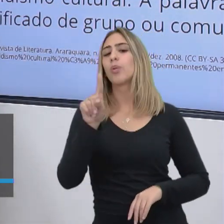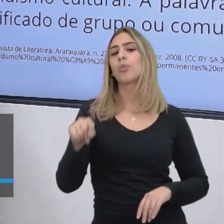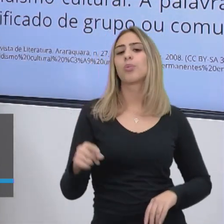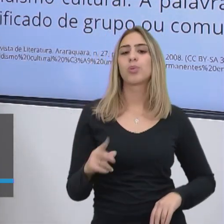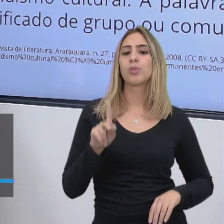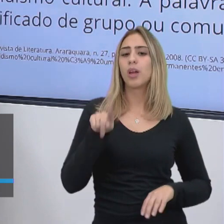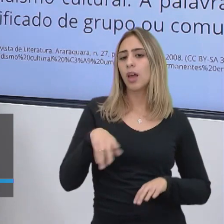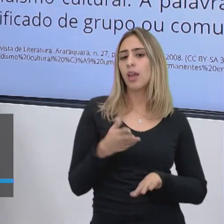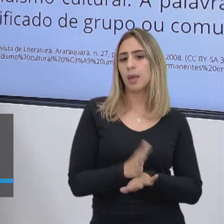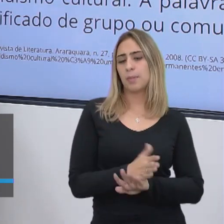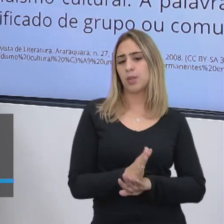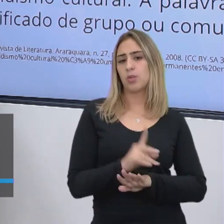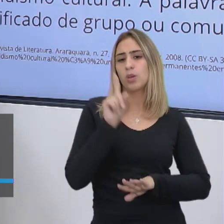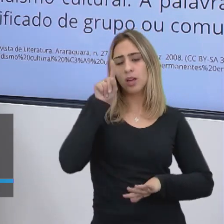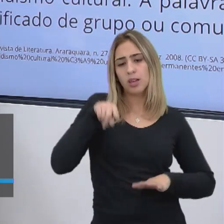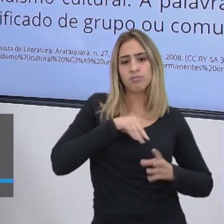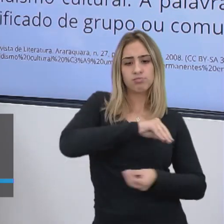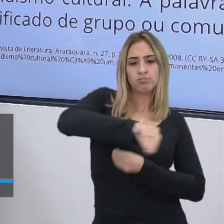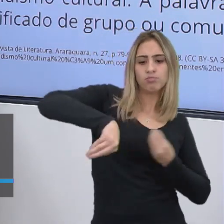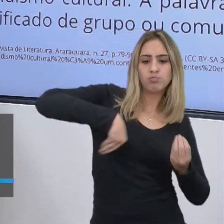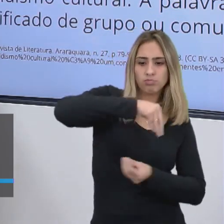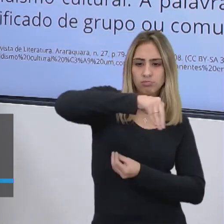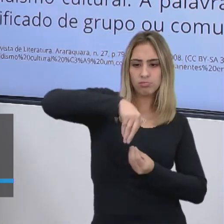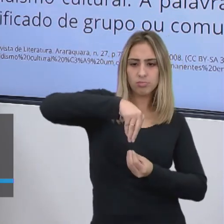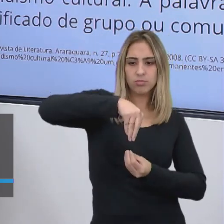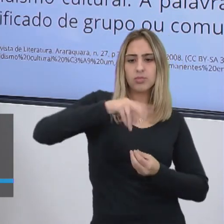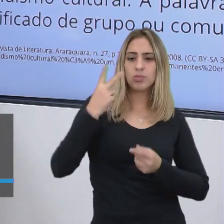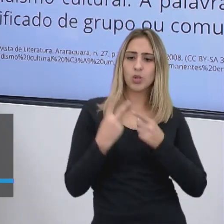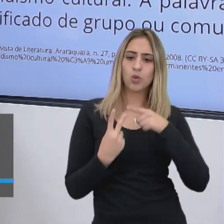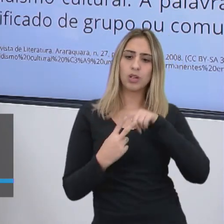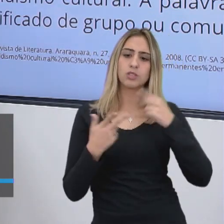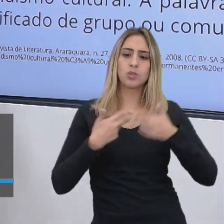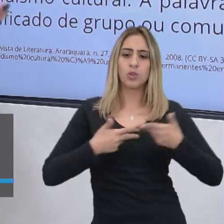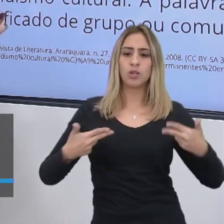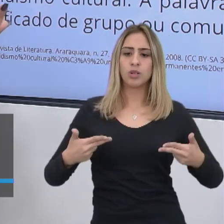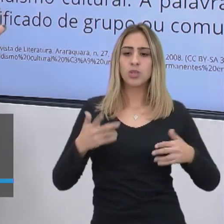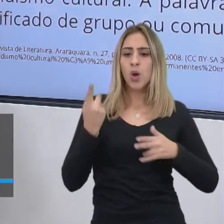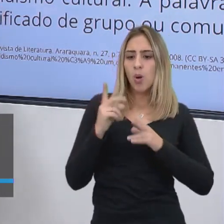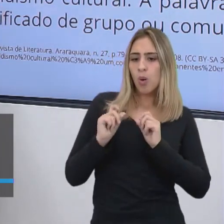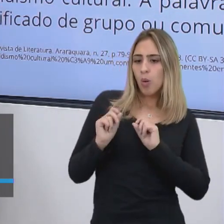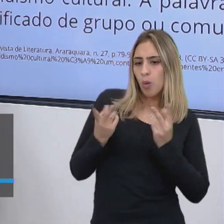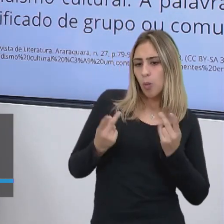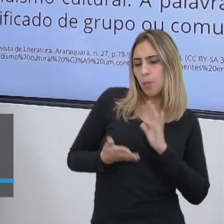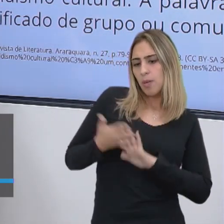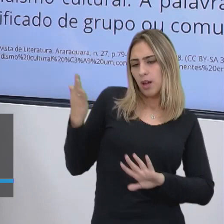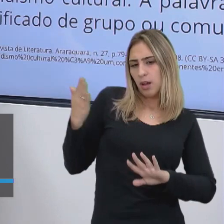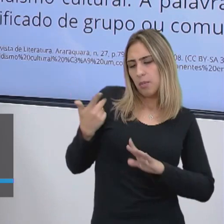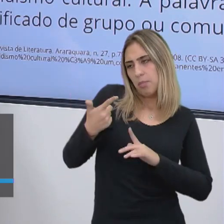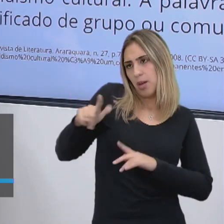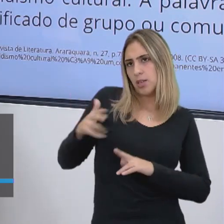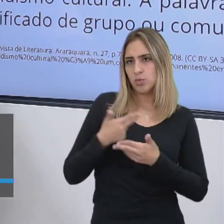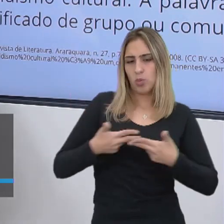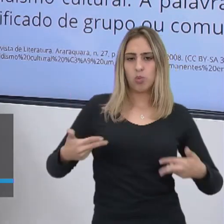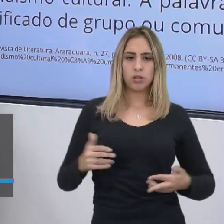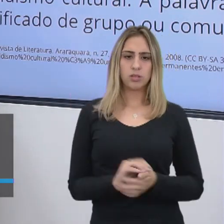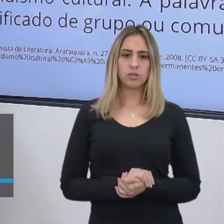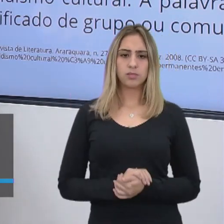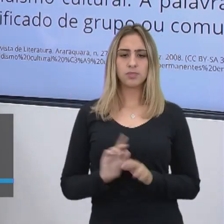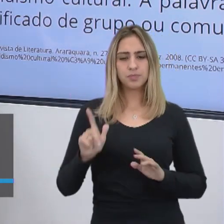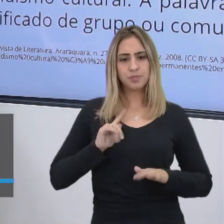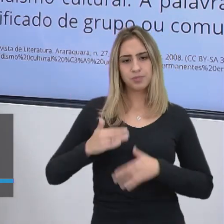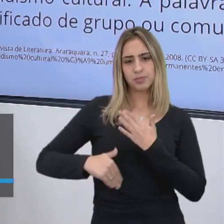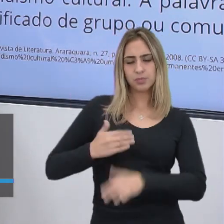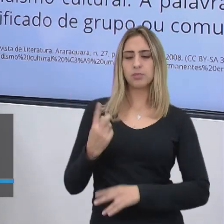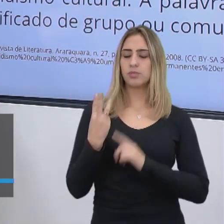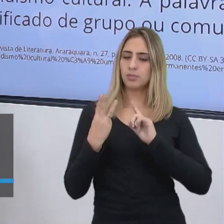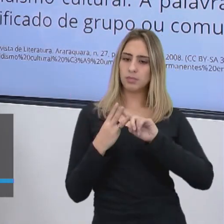Um híbrido. É essa mescla de duas coisas, ou mais, né? No caso, a gente está dando um exemplo de duas coisas, que geram